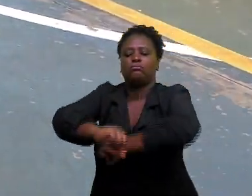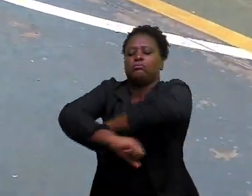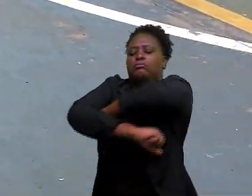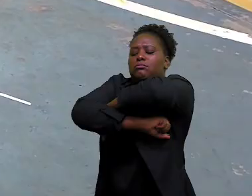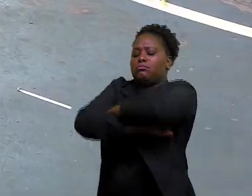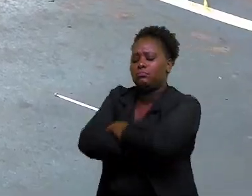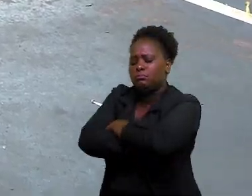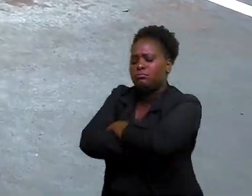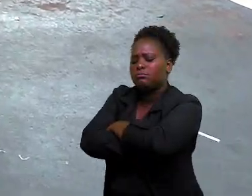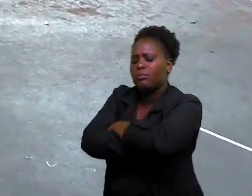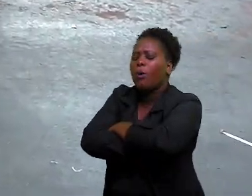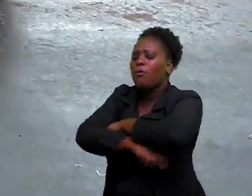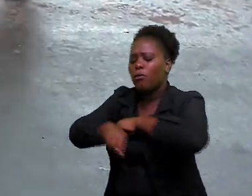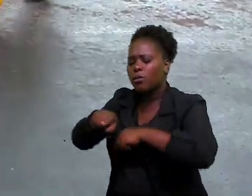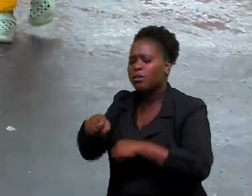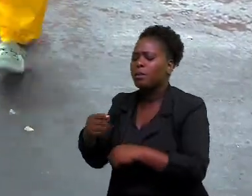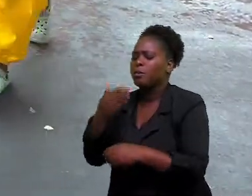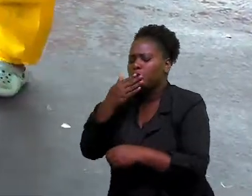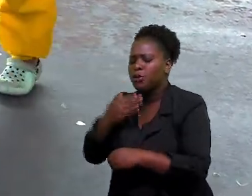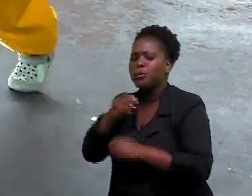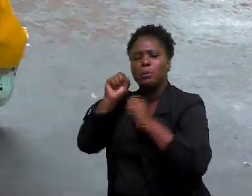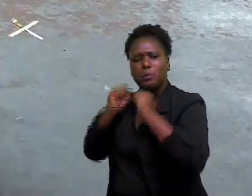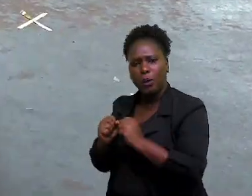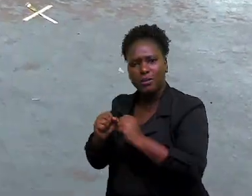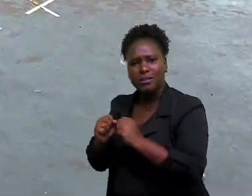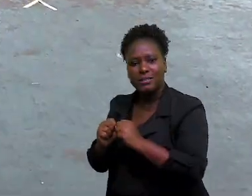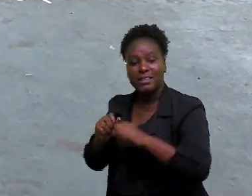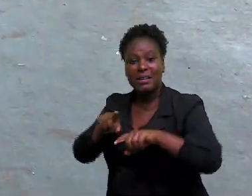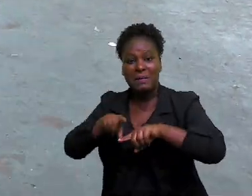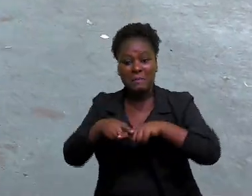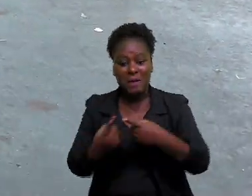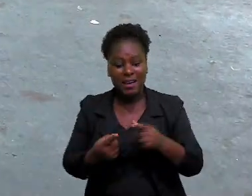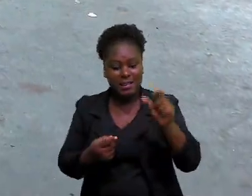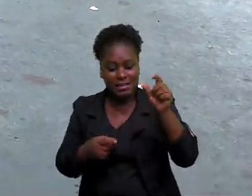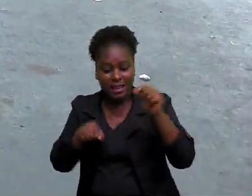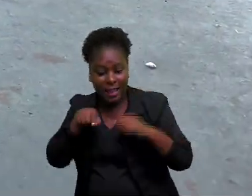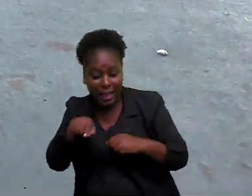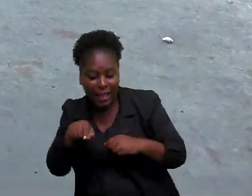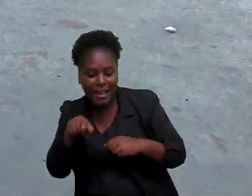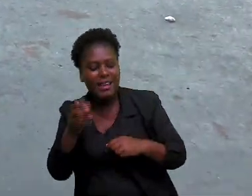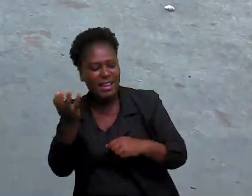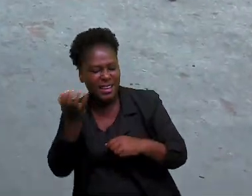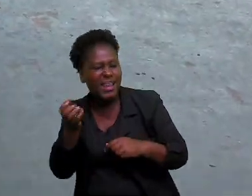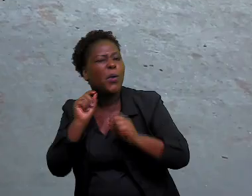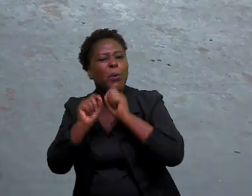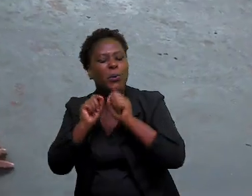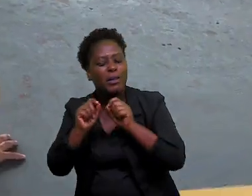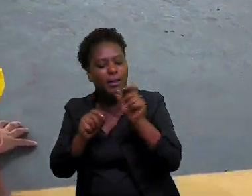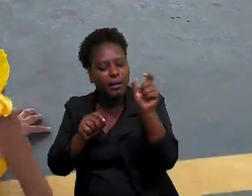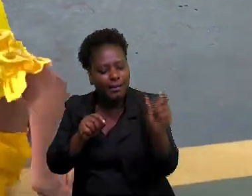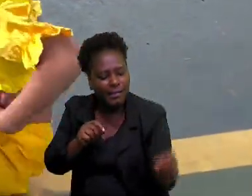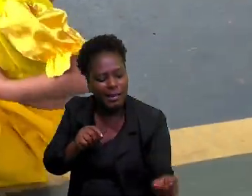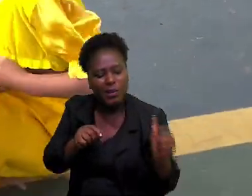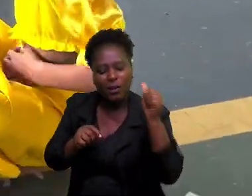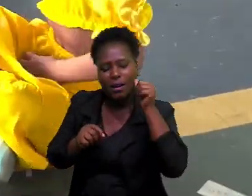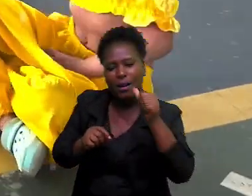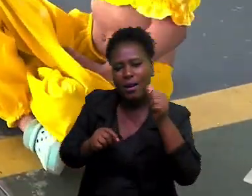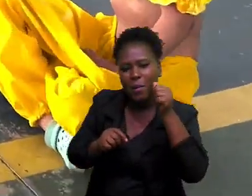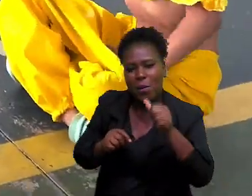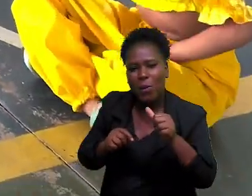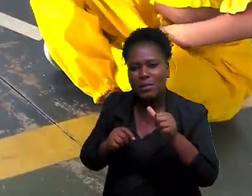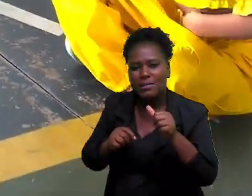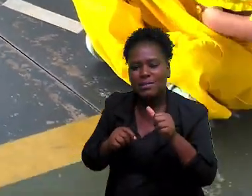por quem se apaixonou. Mas o que ele não sabe é que a jovem é uma